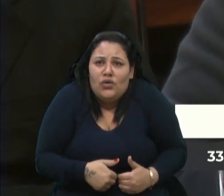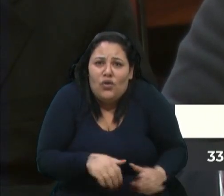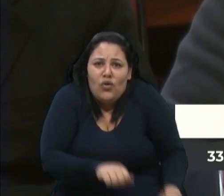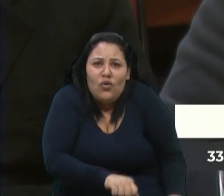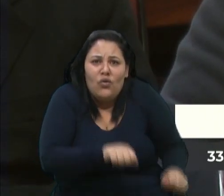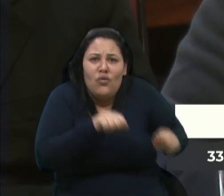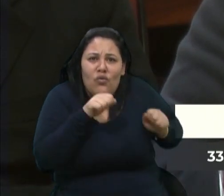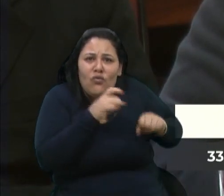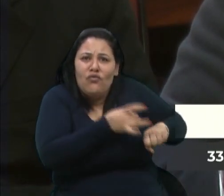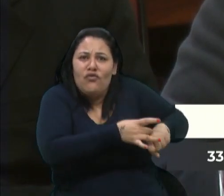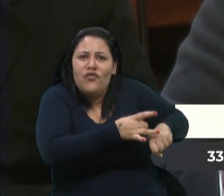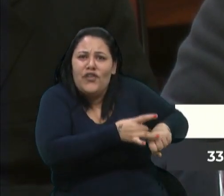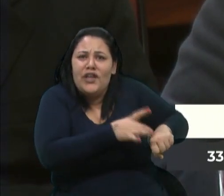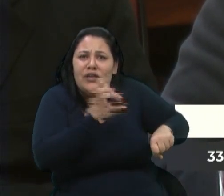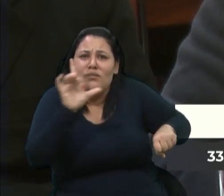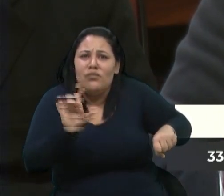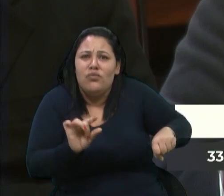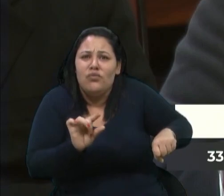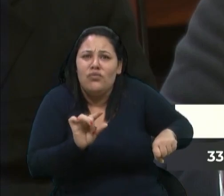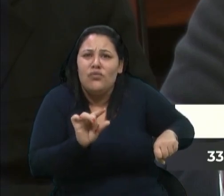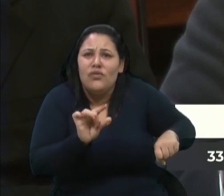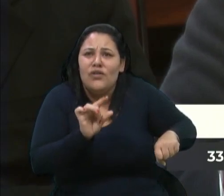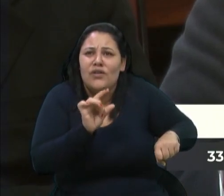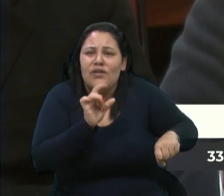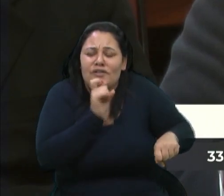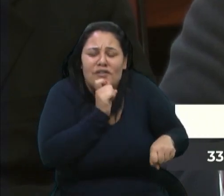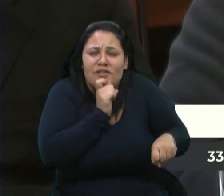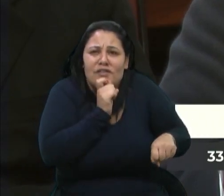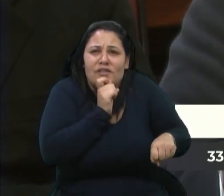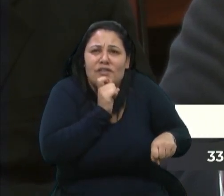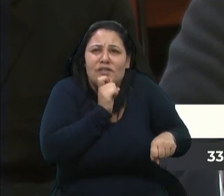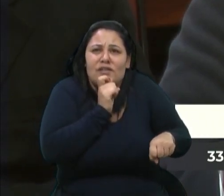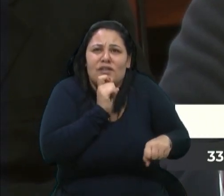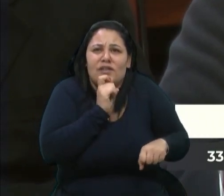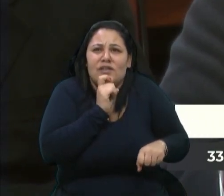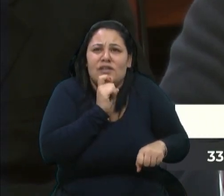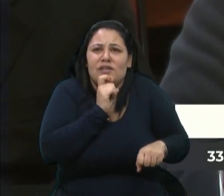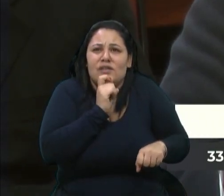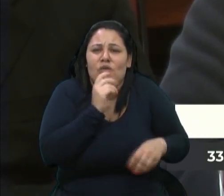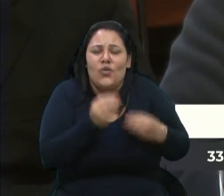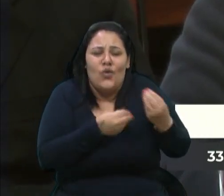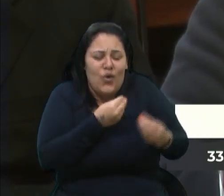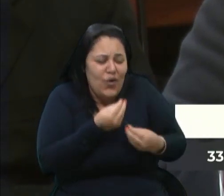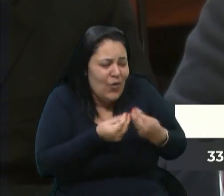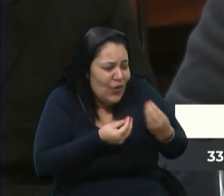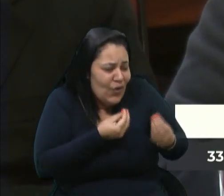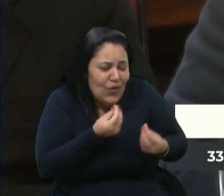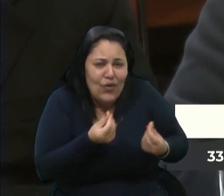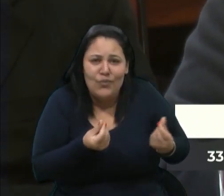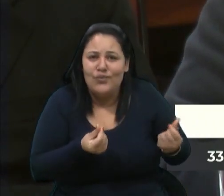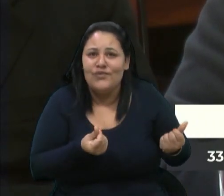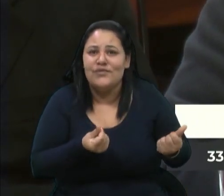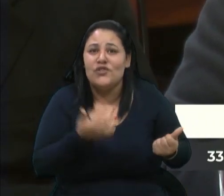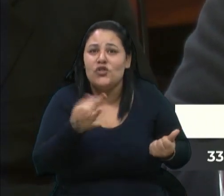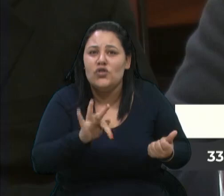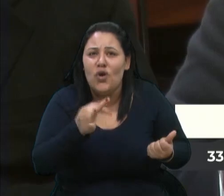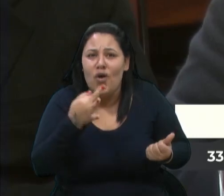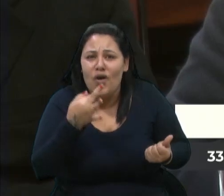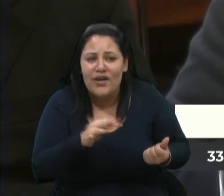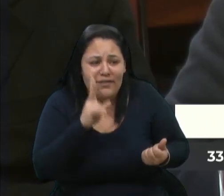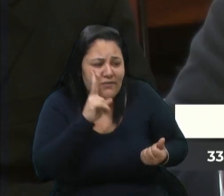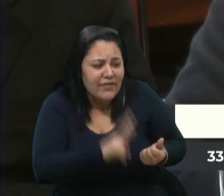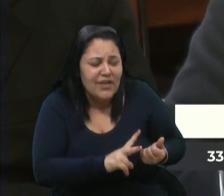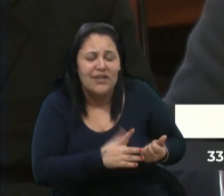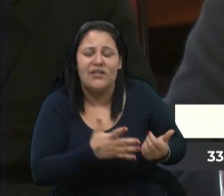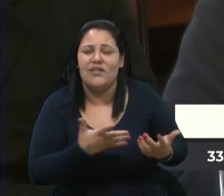frio. E a gente não dói, sabe? Eu fico até pensando quem não se dói com uma cena como essa. E aí,